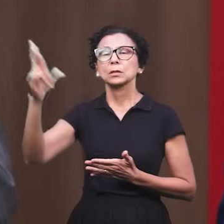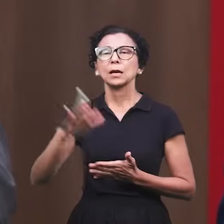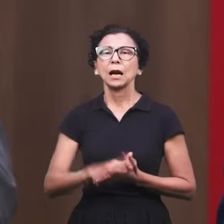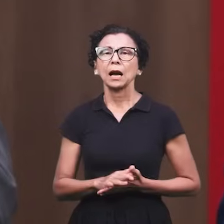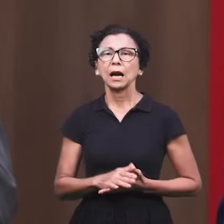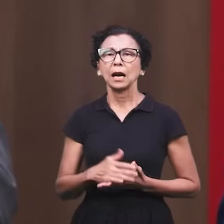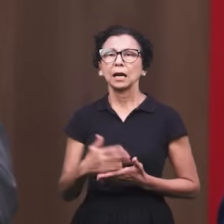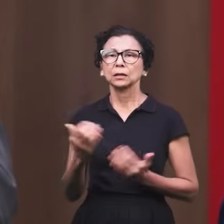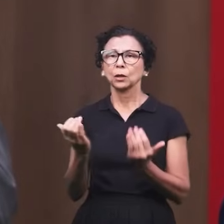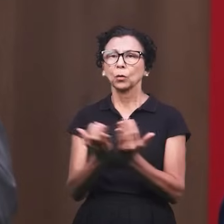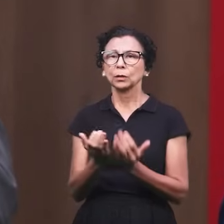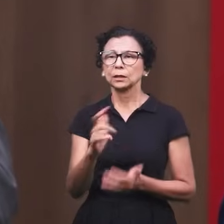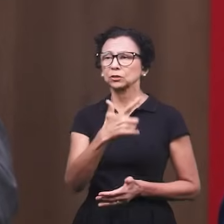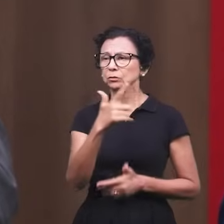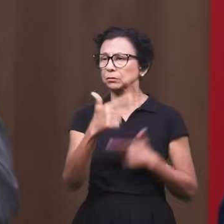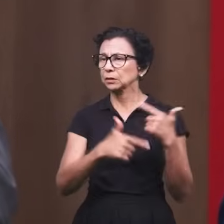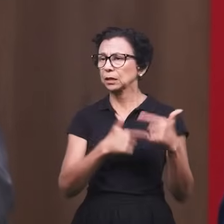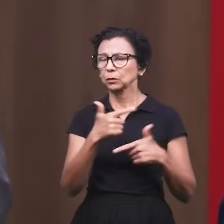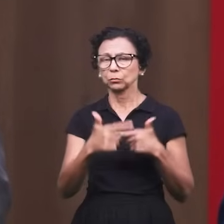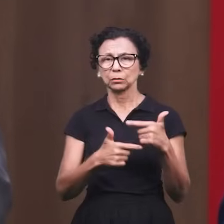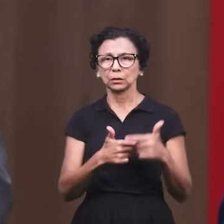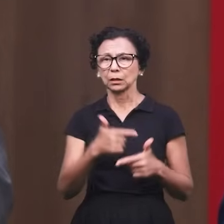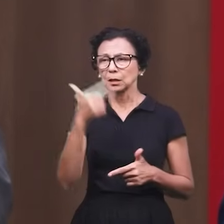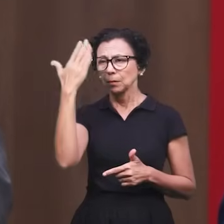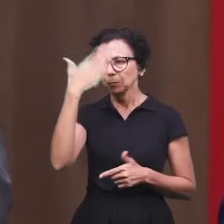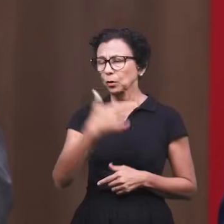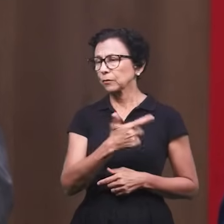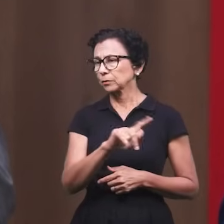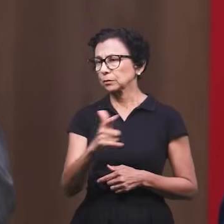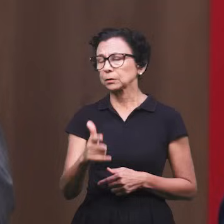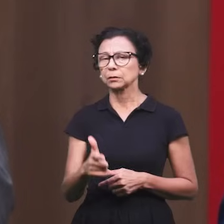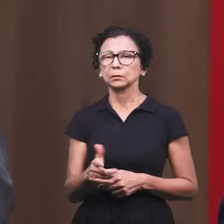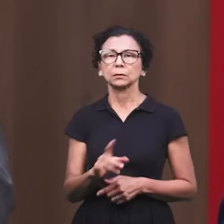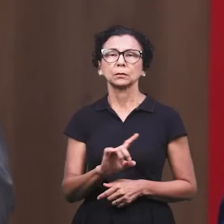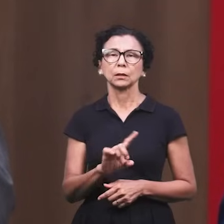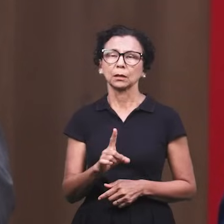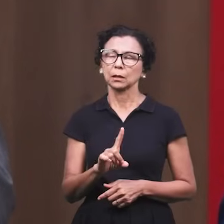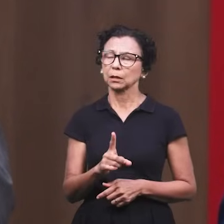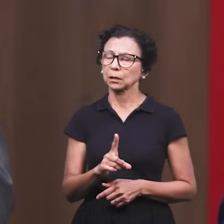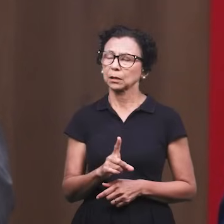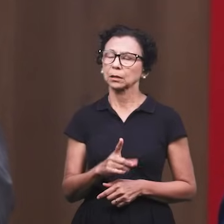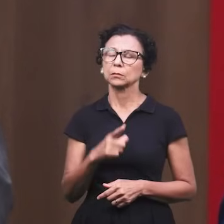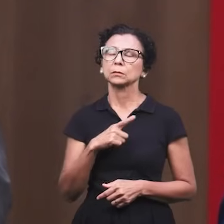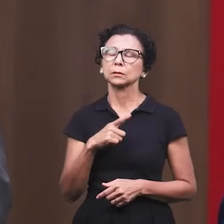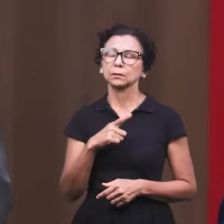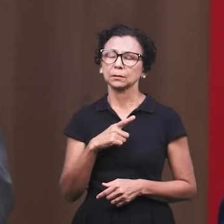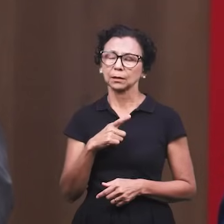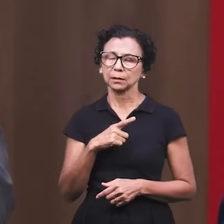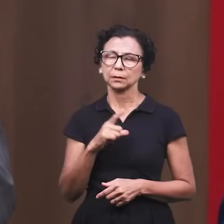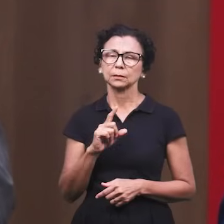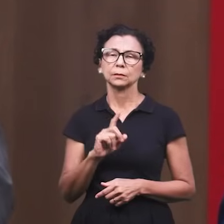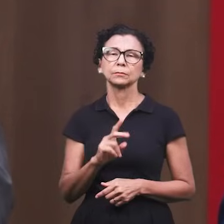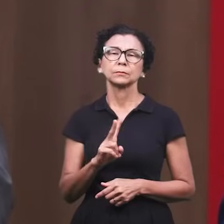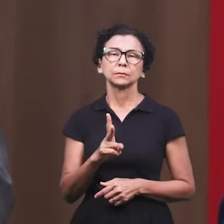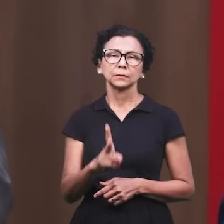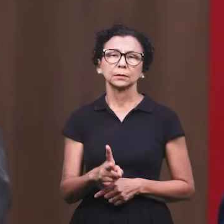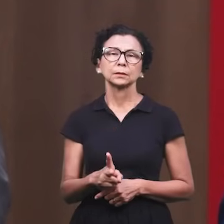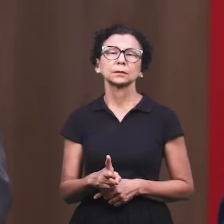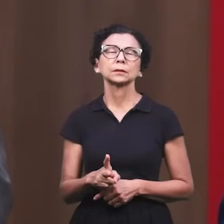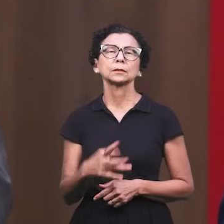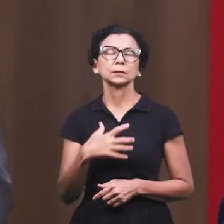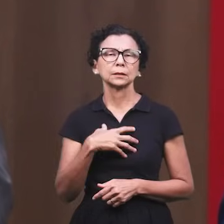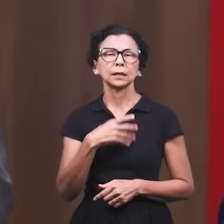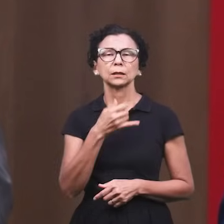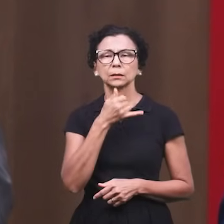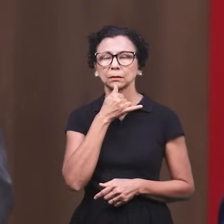por lutas, por provas, por tristezas até mesmo. Mas nós vamos ver ao longo aqui das outras perguntas, mas nós